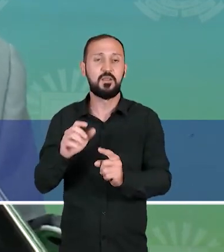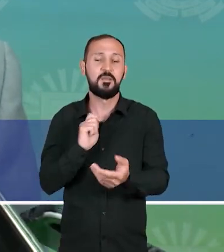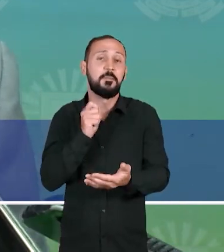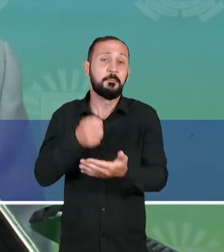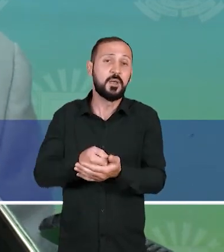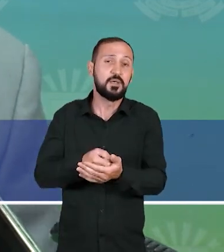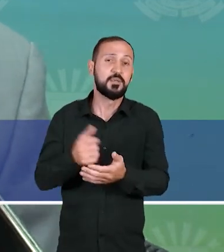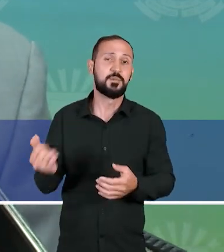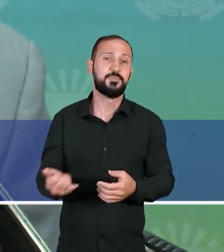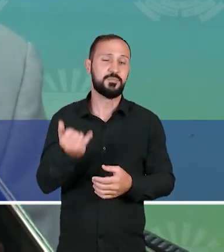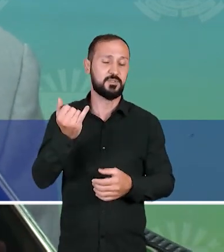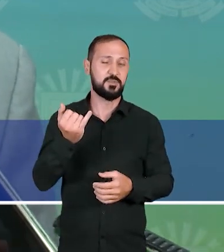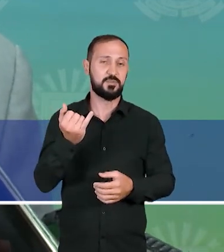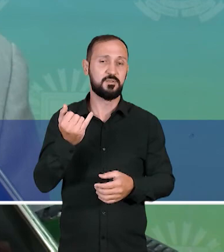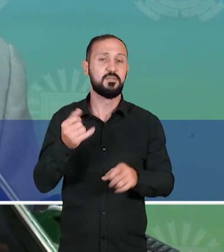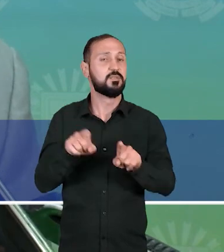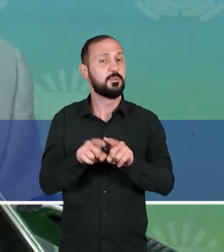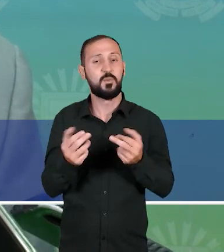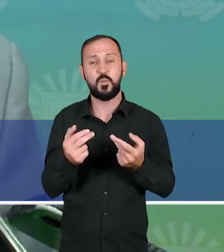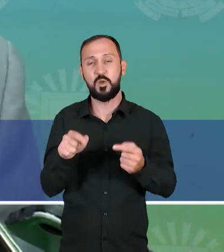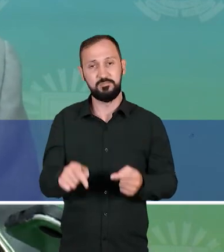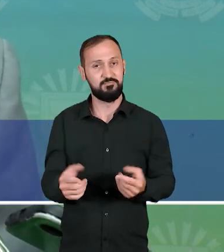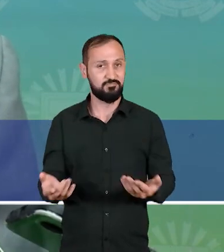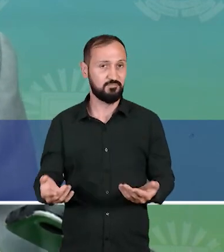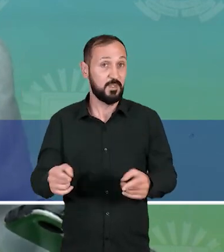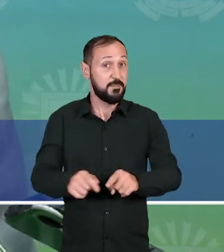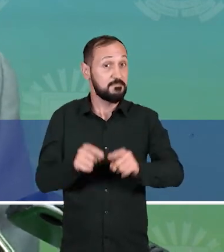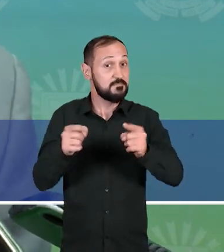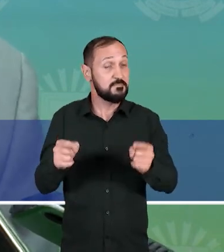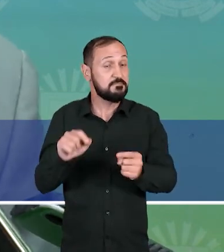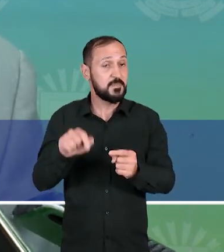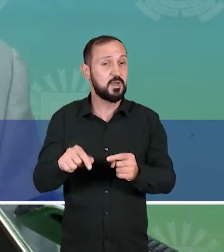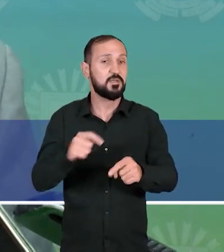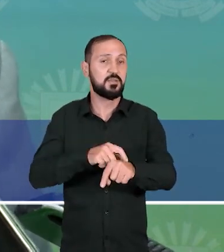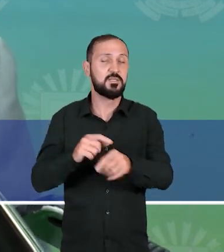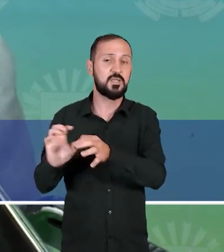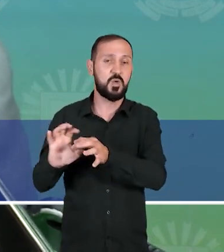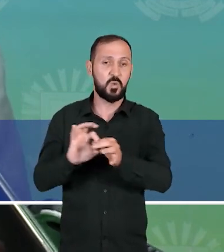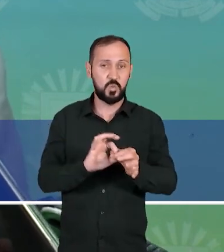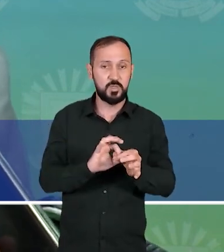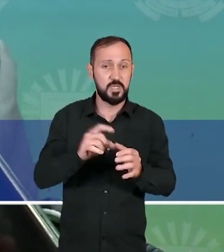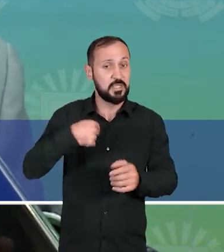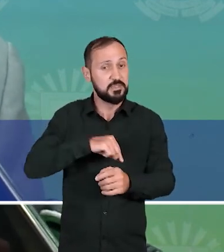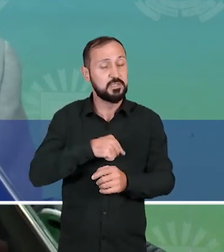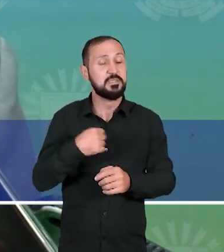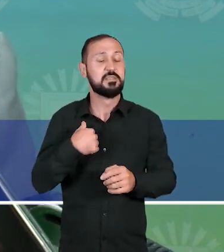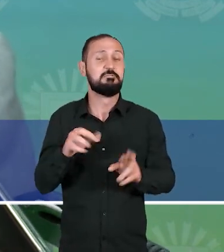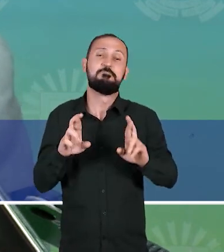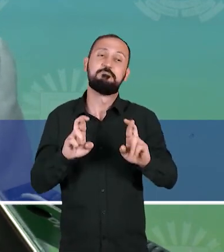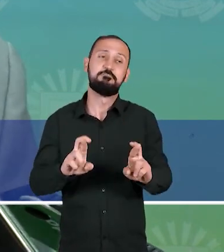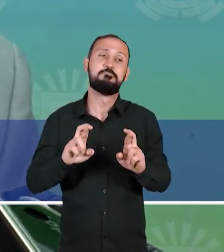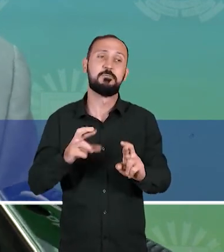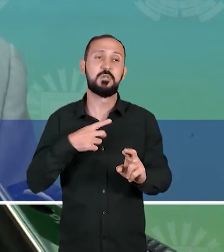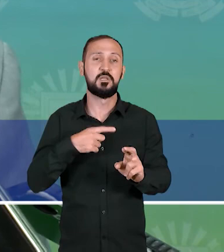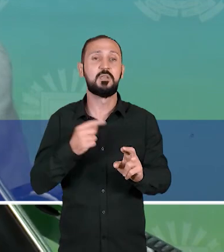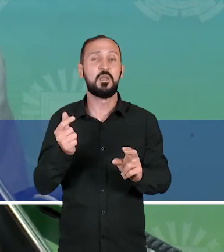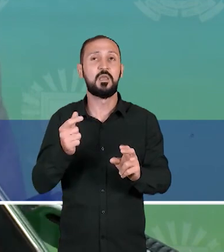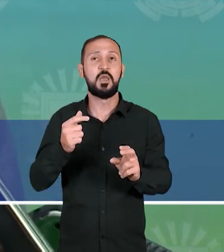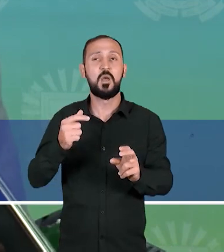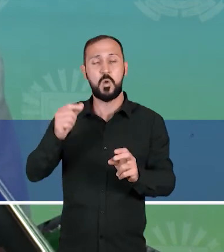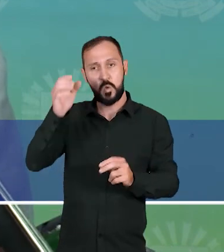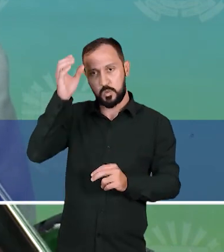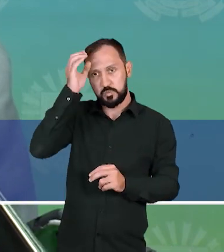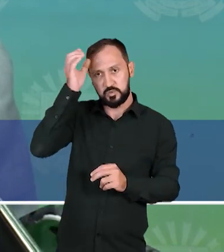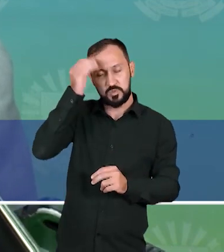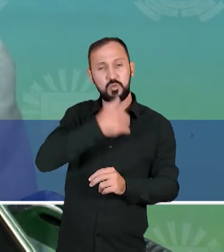em pagamentos importantes e vitais como esse. Mas mesmo nesse cenário de dificuldade, a gente espera que tenha a sensibilidade do